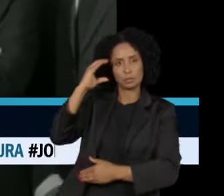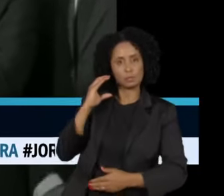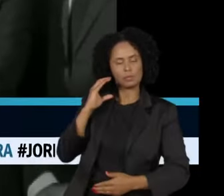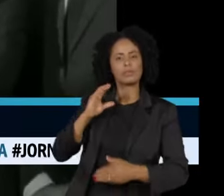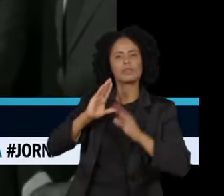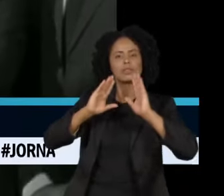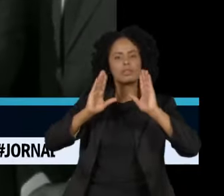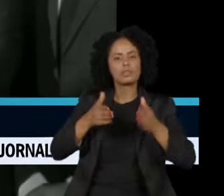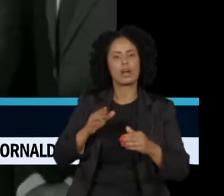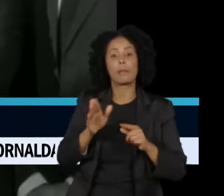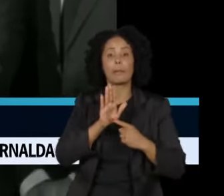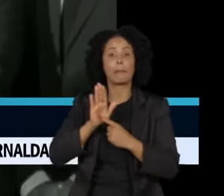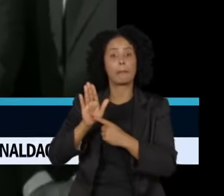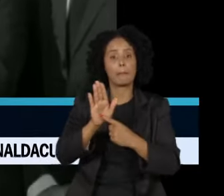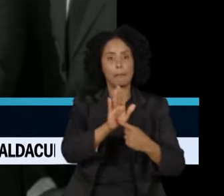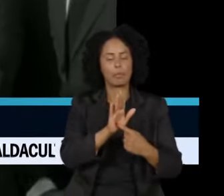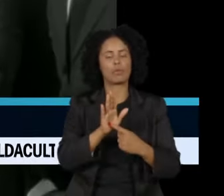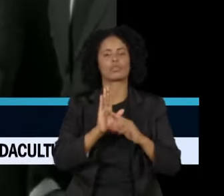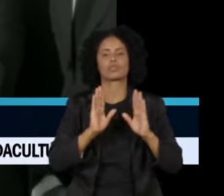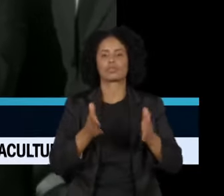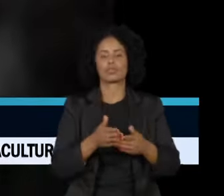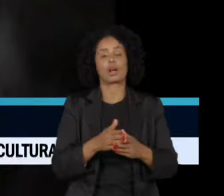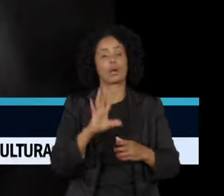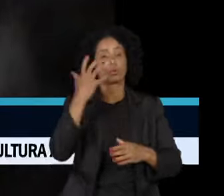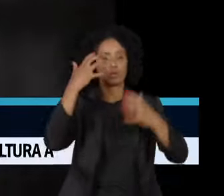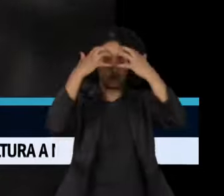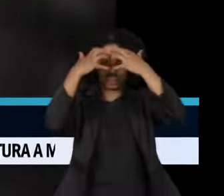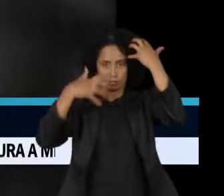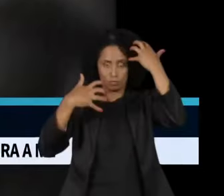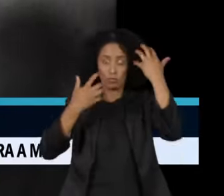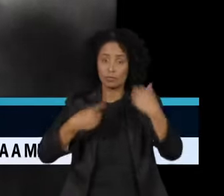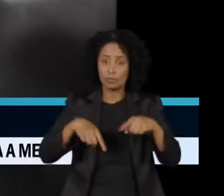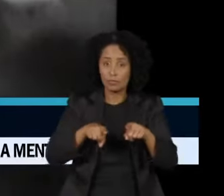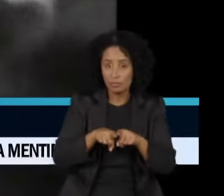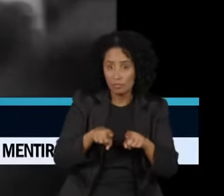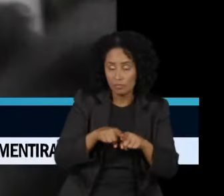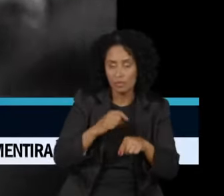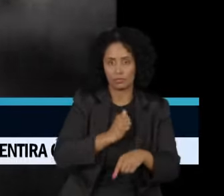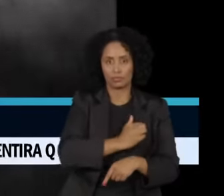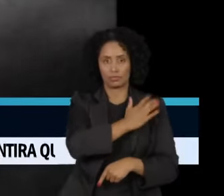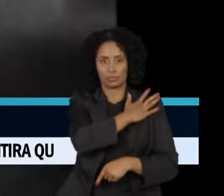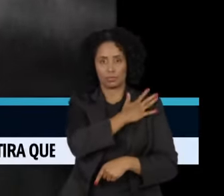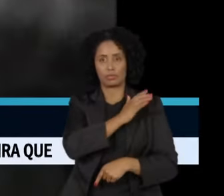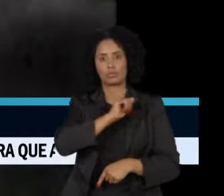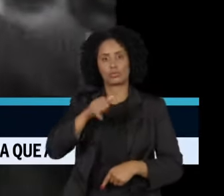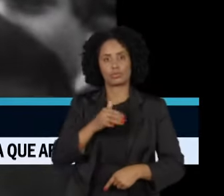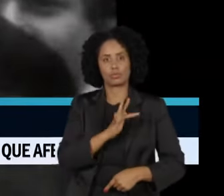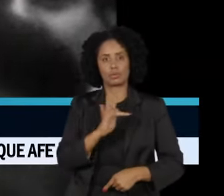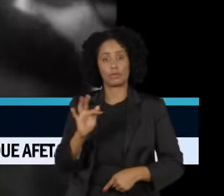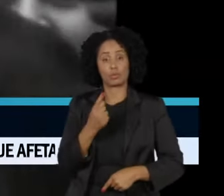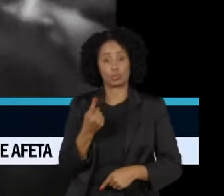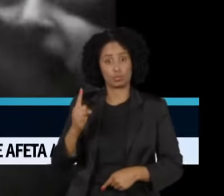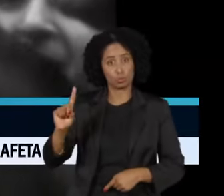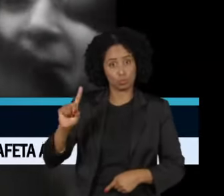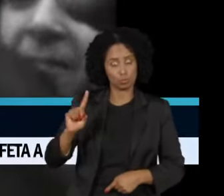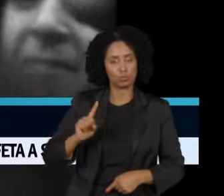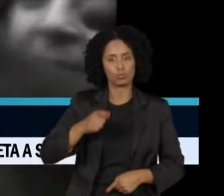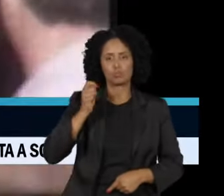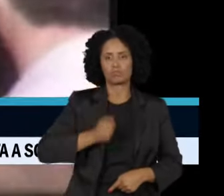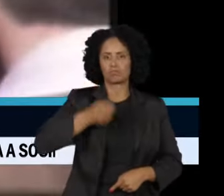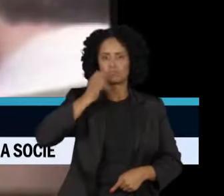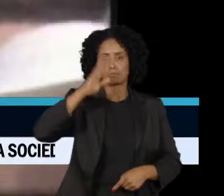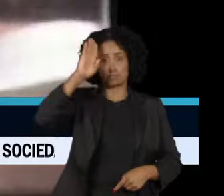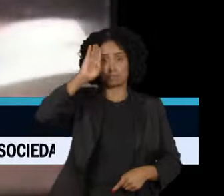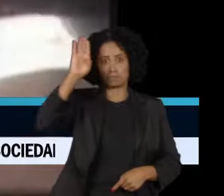dos anos de chumbo, morreu vítima de um AVC. O também general João Figueiredo, último militar a governar o